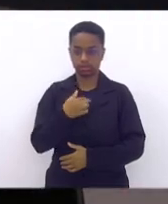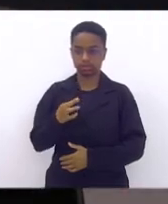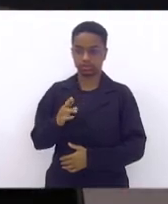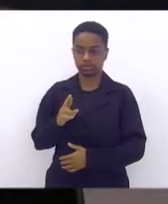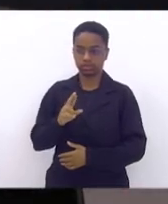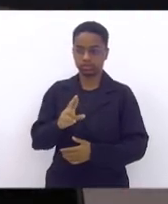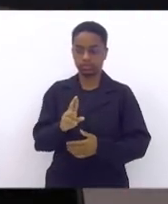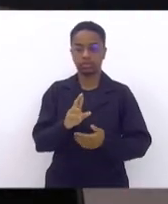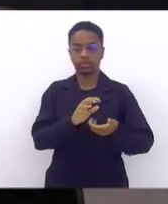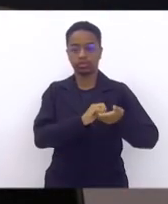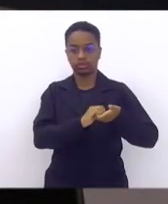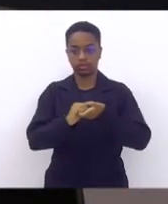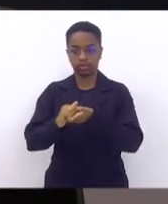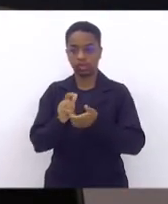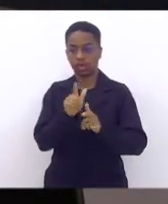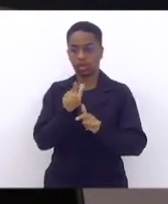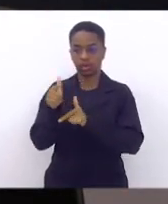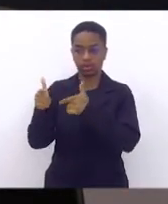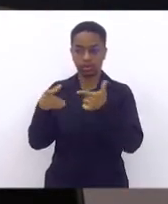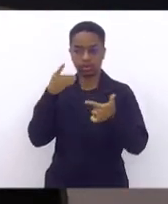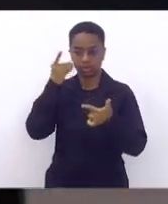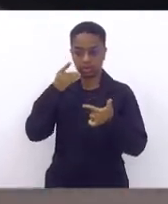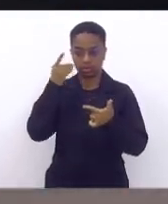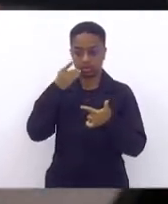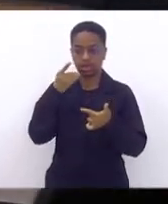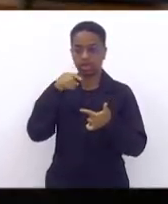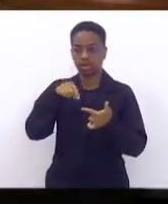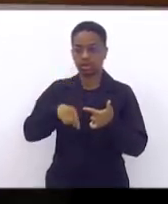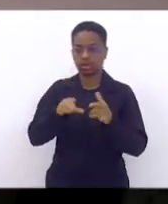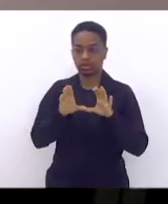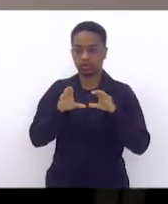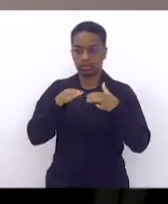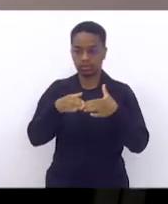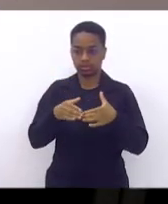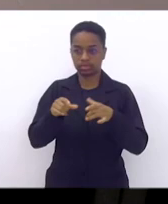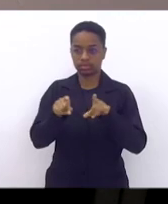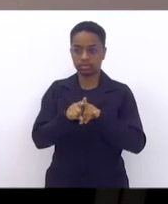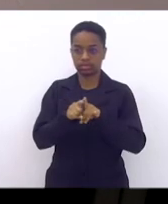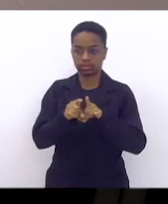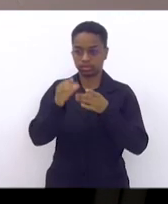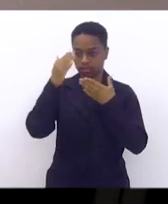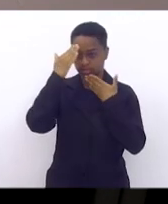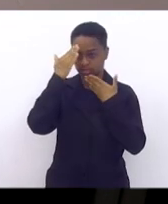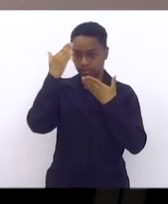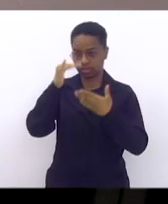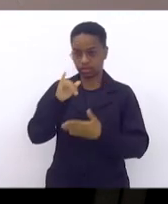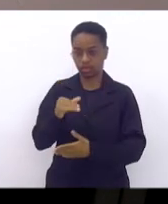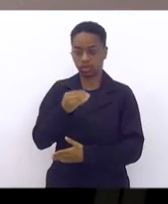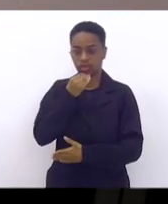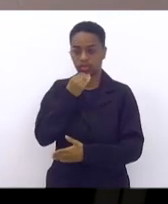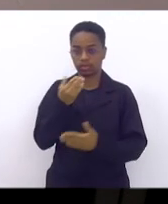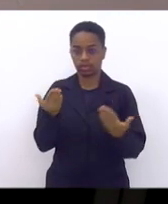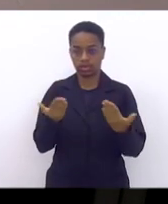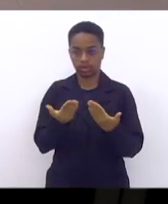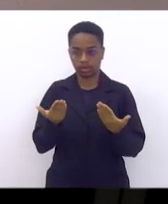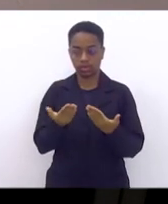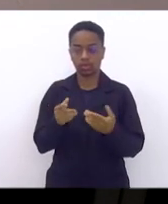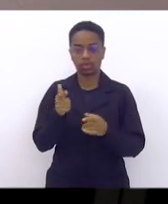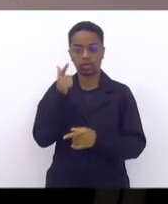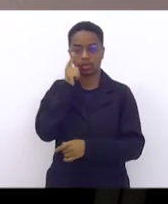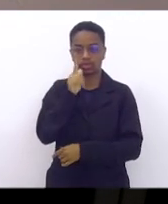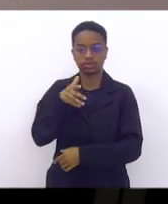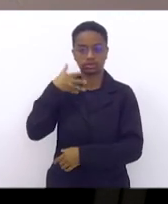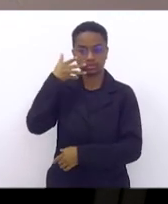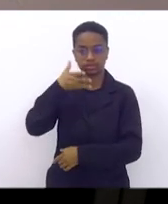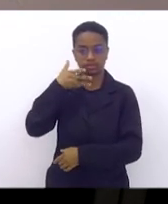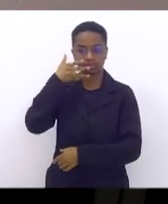eu cumprimento os demais deputados da comissão, agradeço essa oportunidade de poder falar